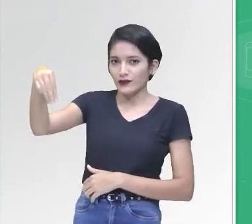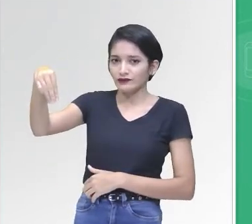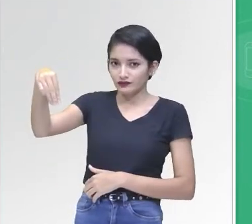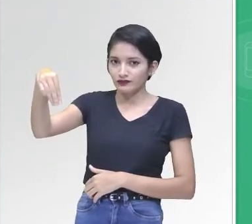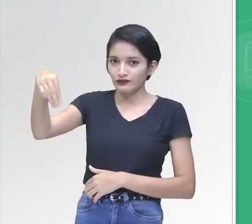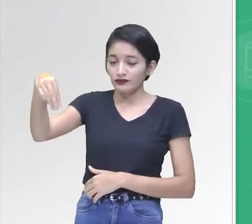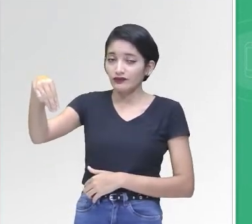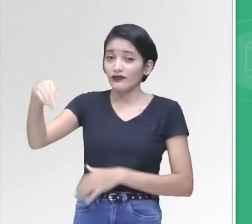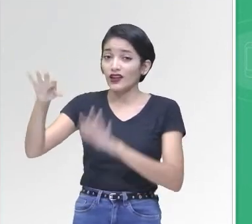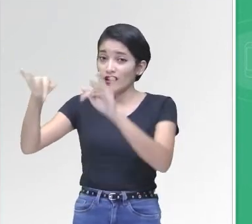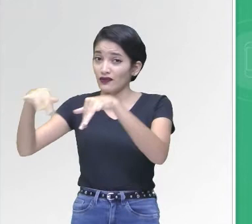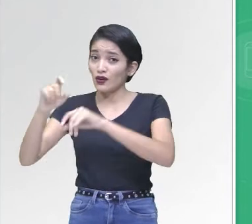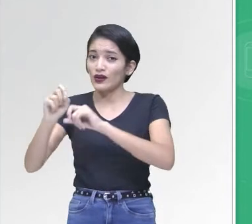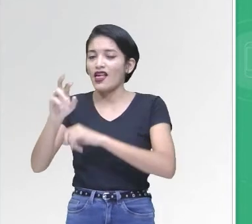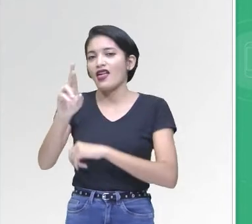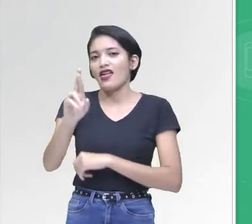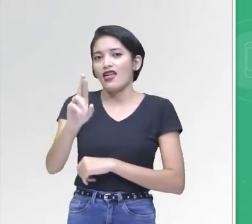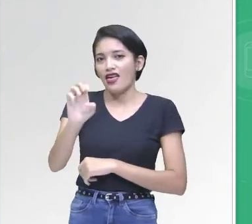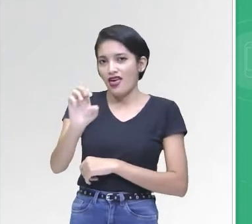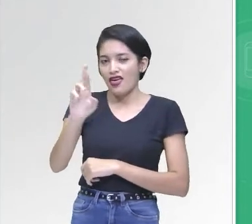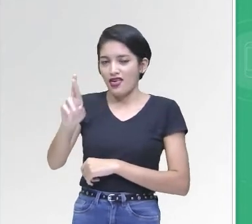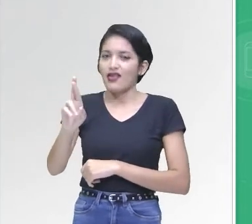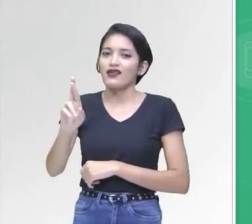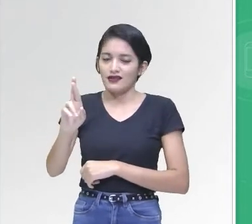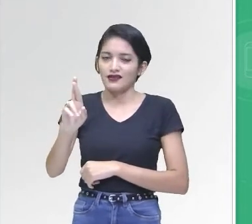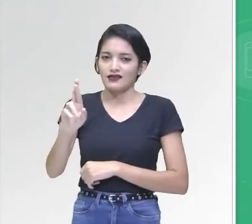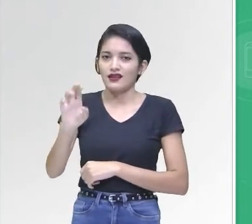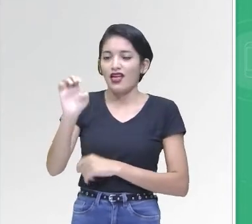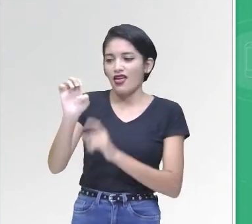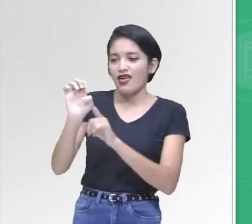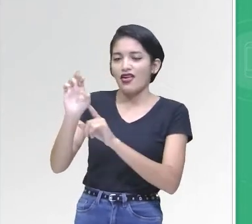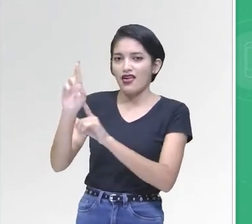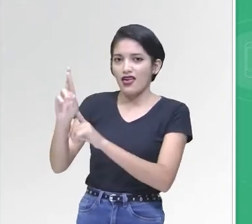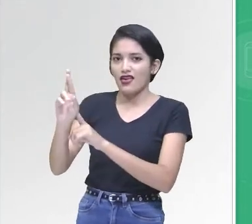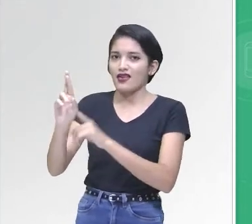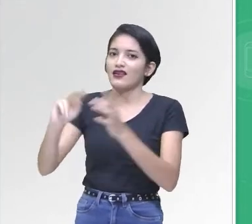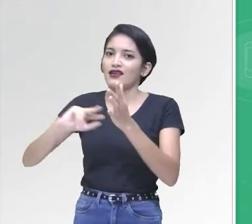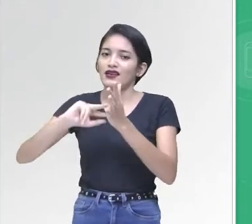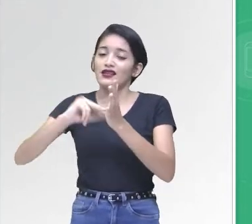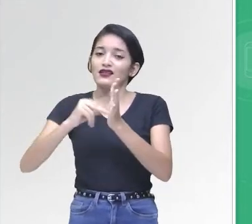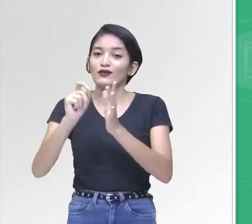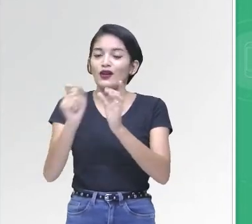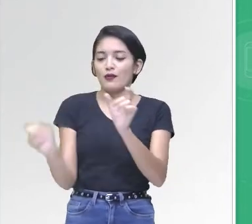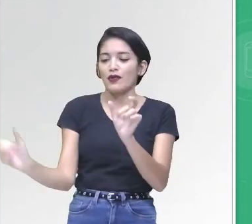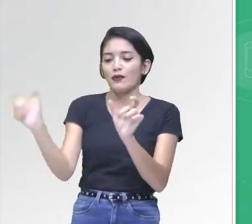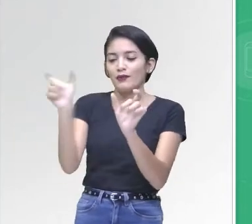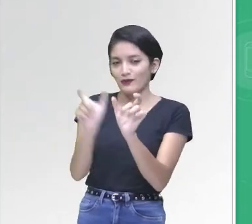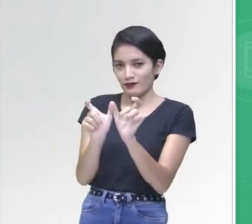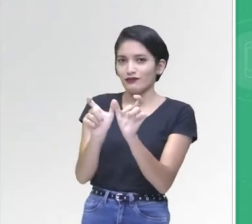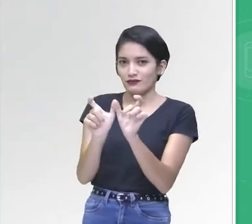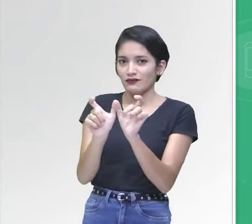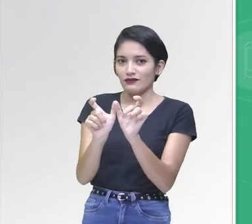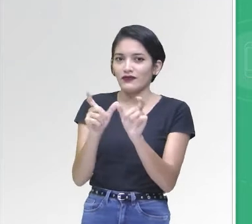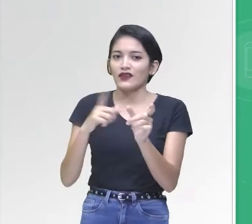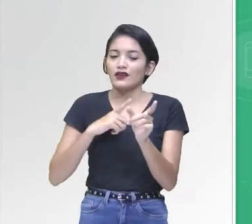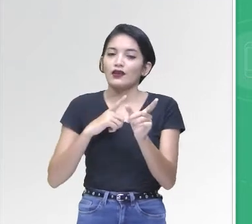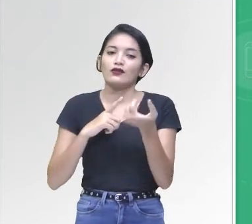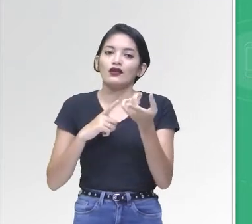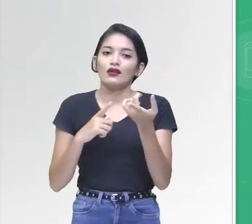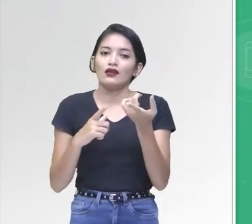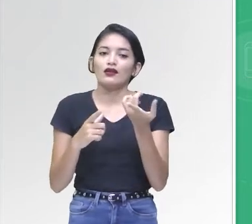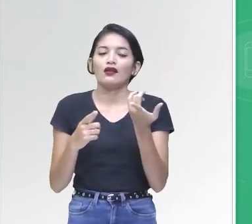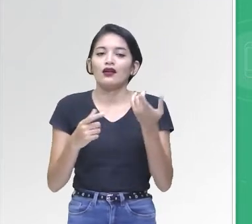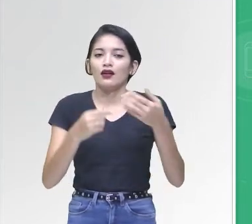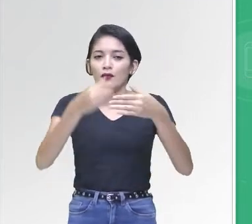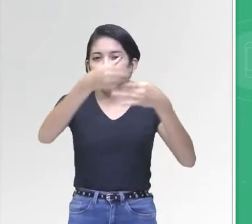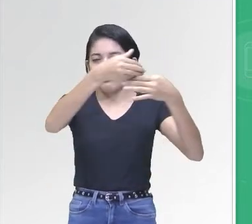é R, né? E-R, que significa segunda conjugação. Aqui estão os pronomes pessoais.